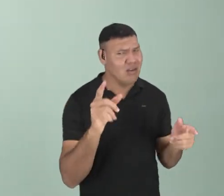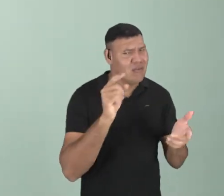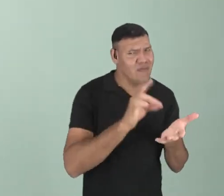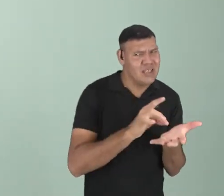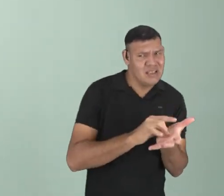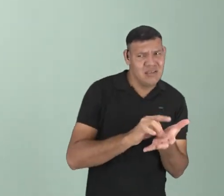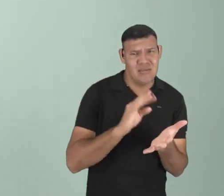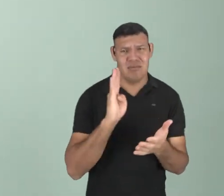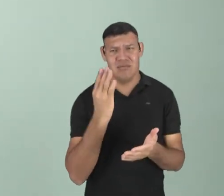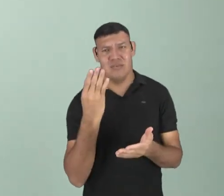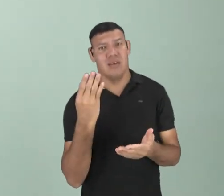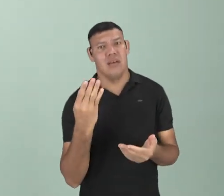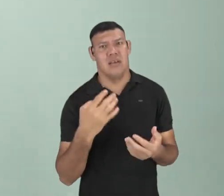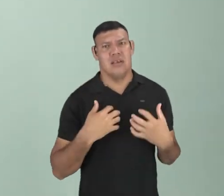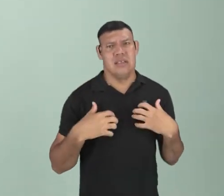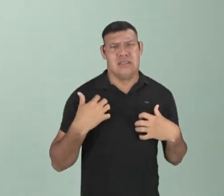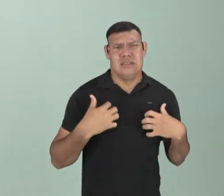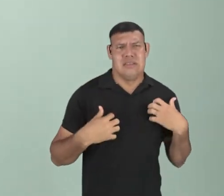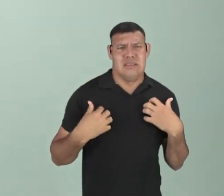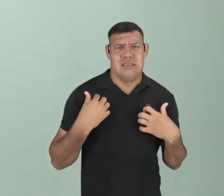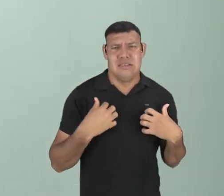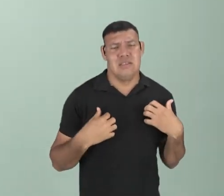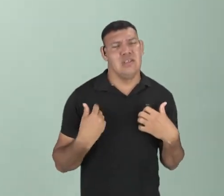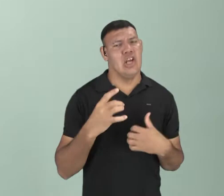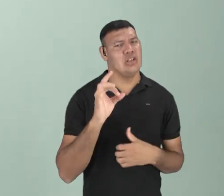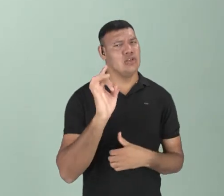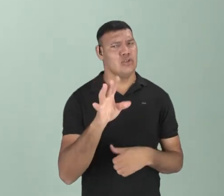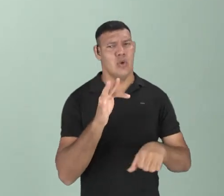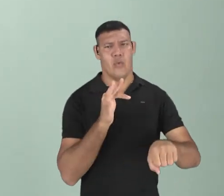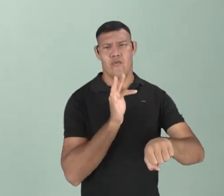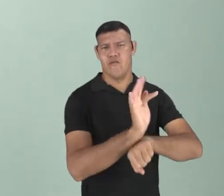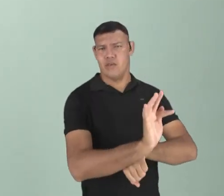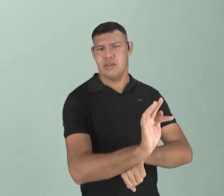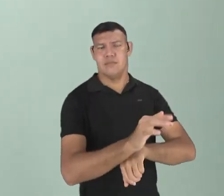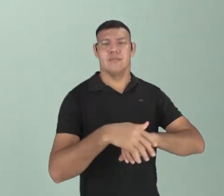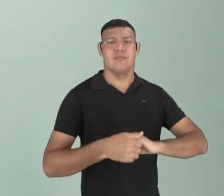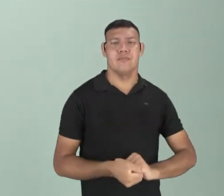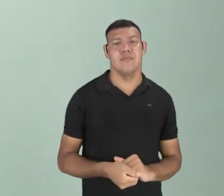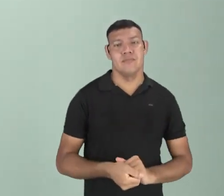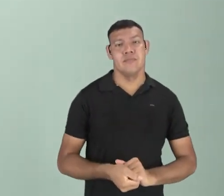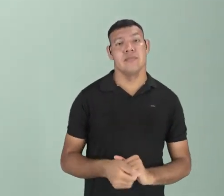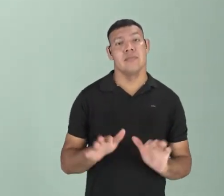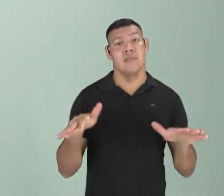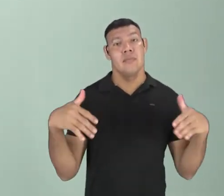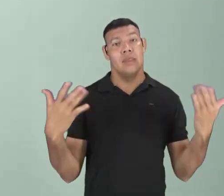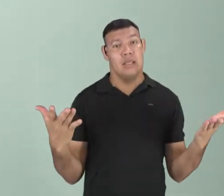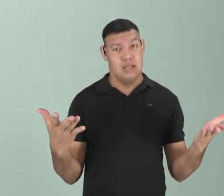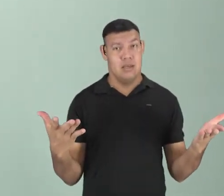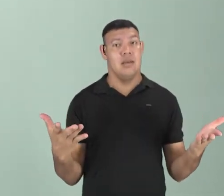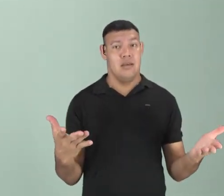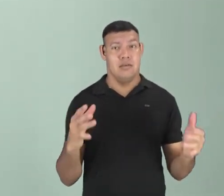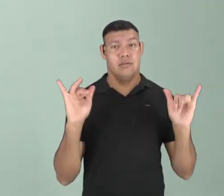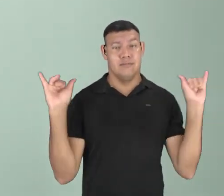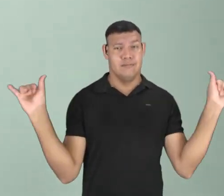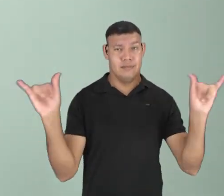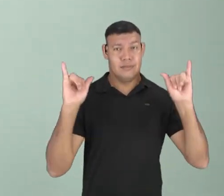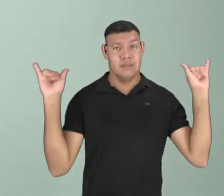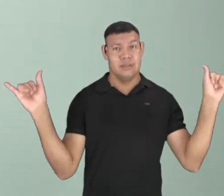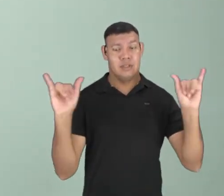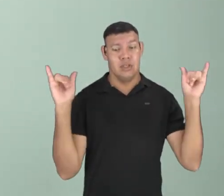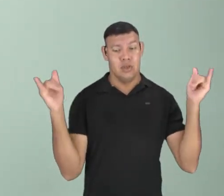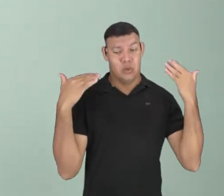E fica aterrorizado, porém é apenas uma fake news. Então, quando uma notícia ela está